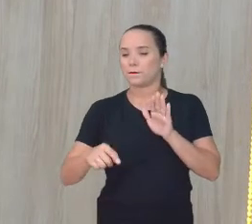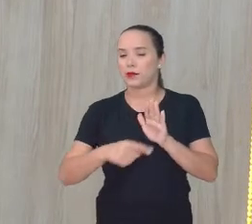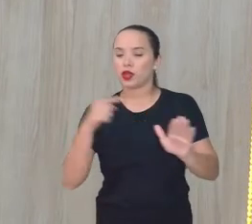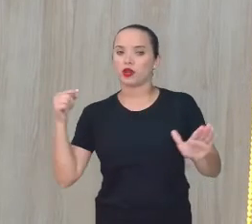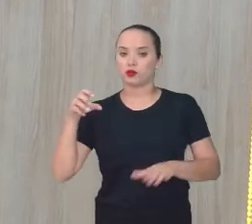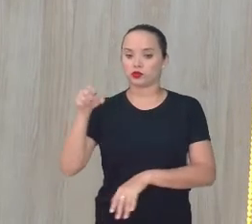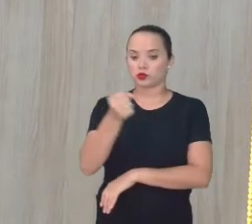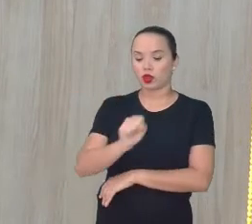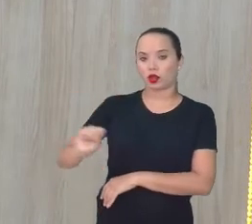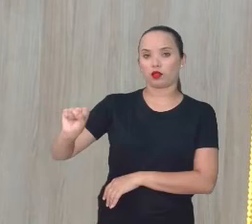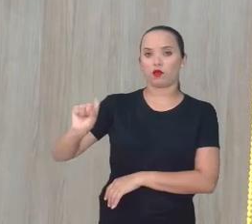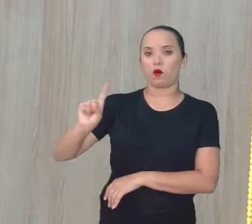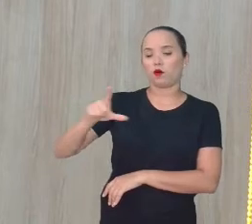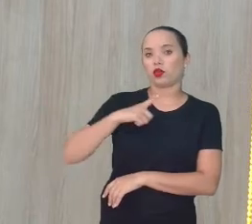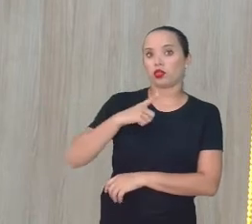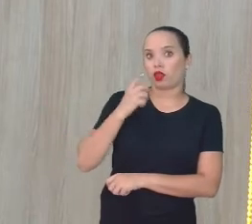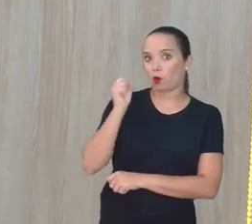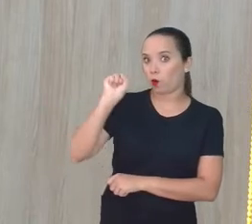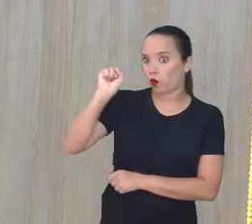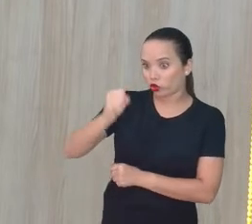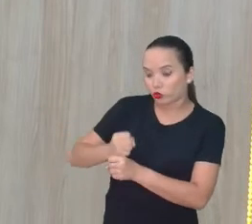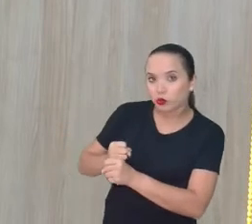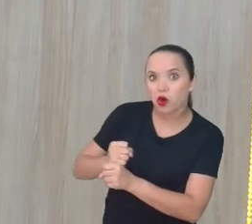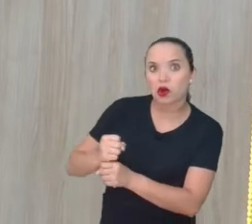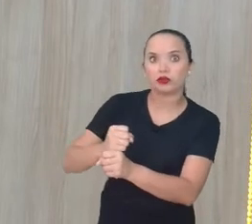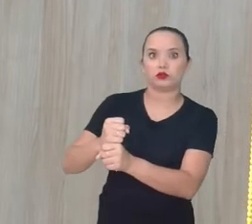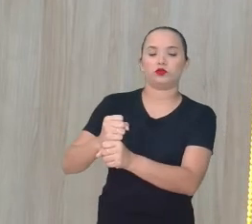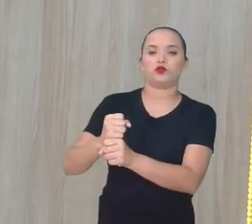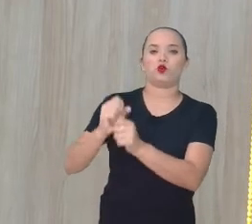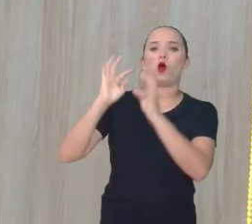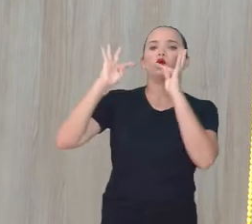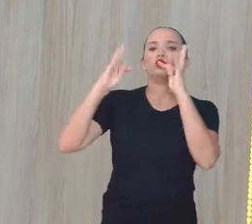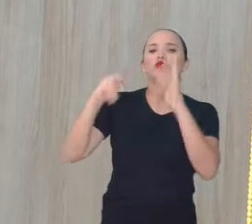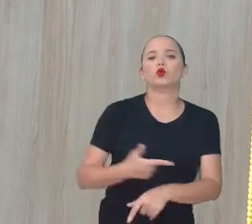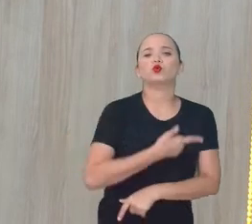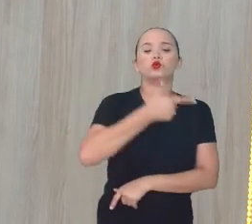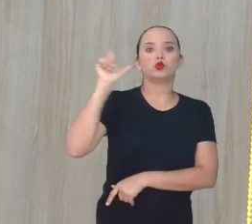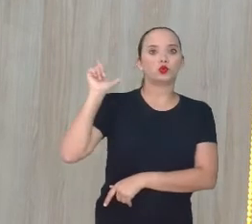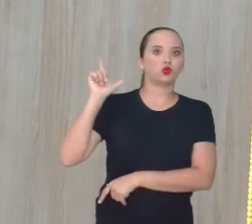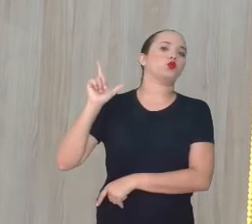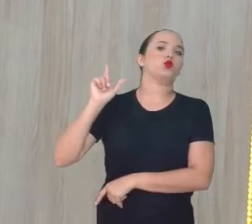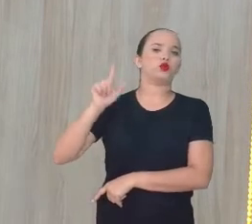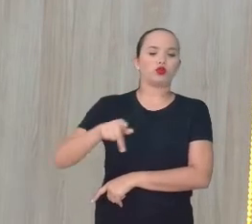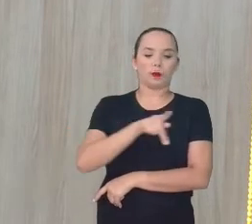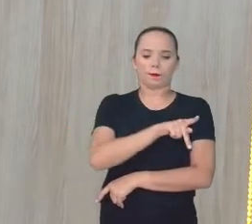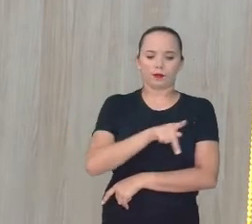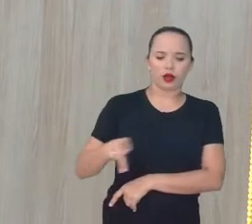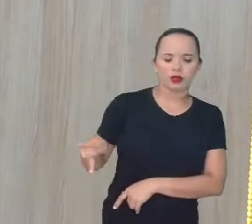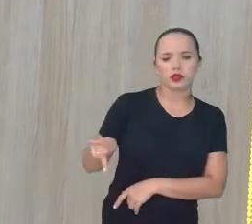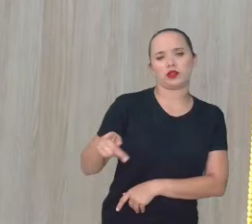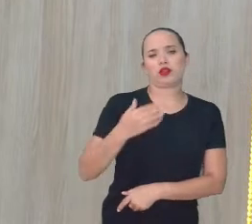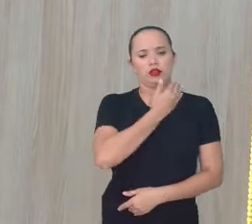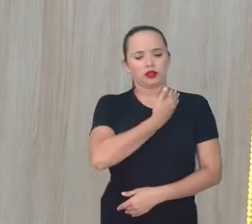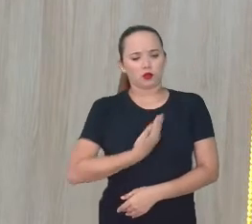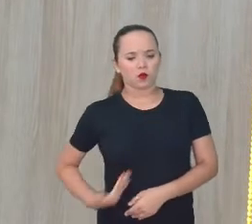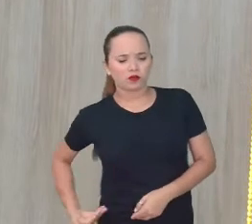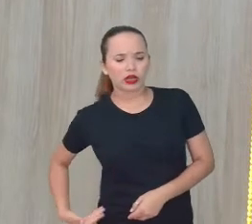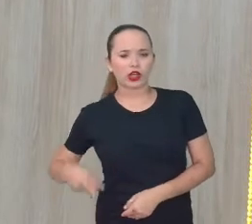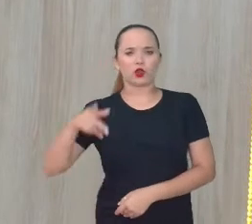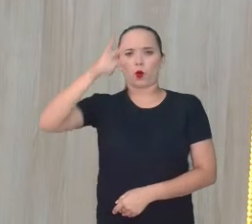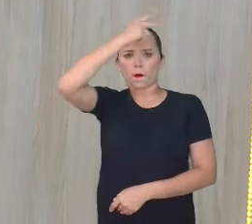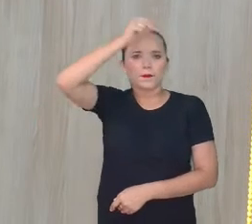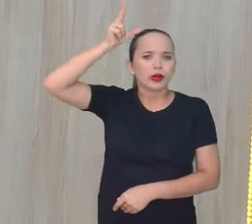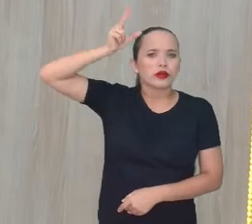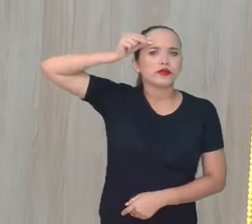mandato de 8 anos, né, todos os demais cargos, o cargo de presidente, o cargo de governador,